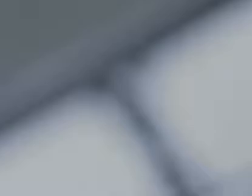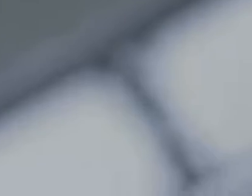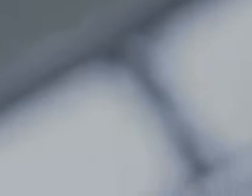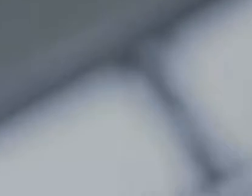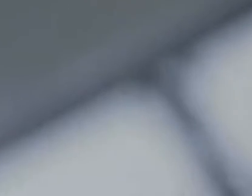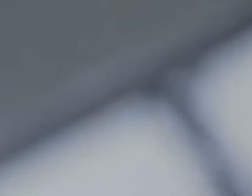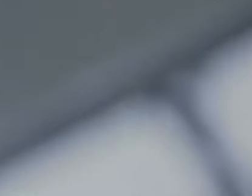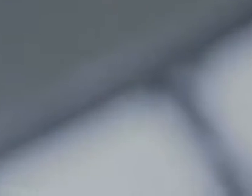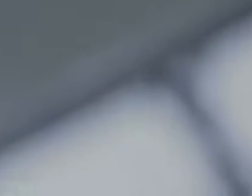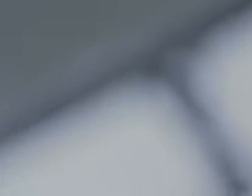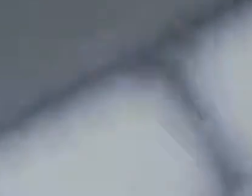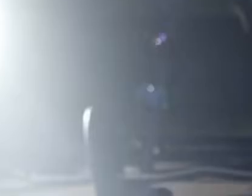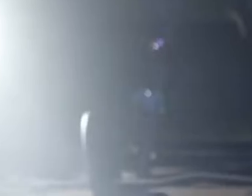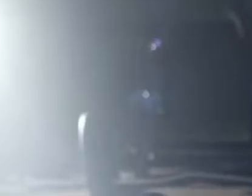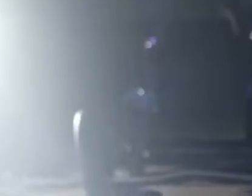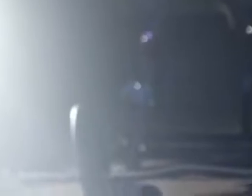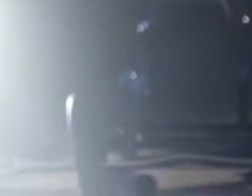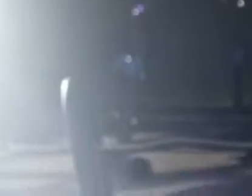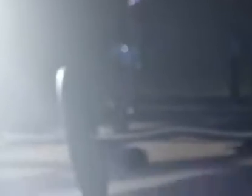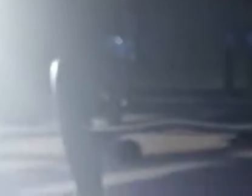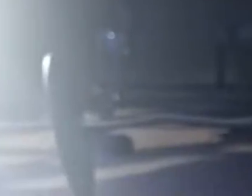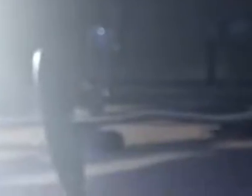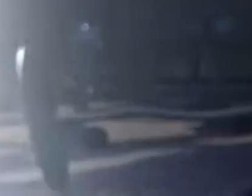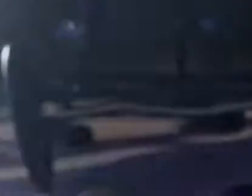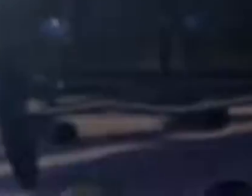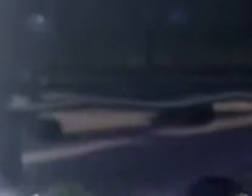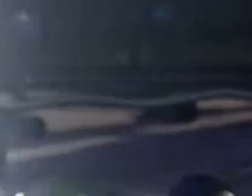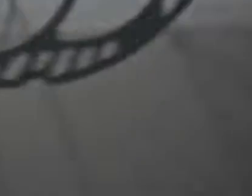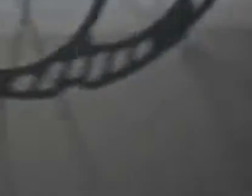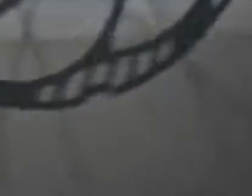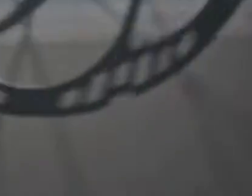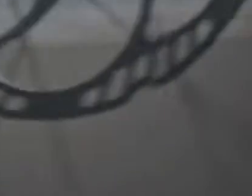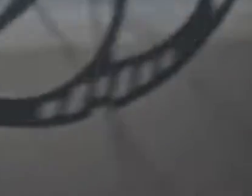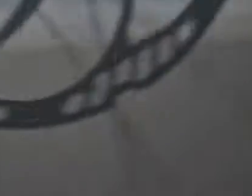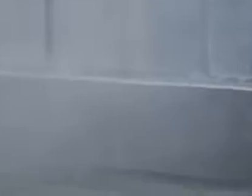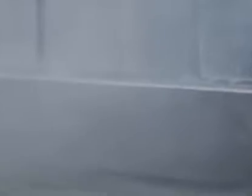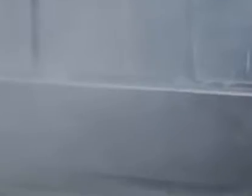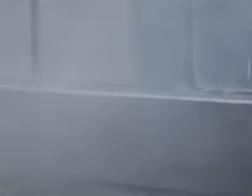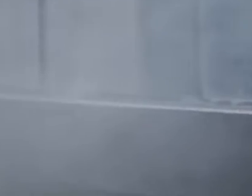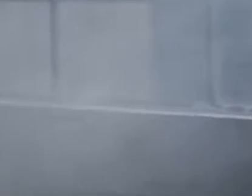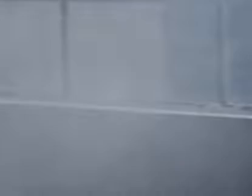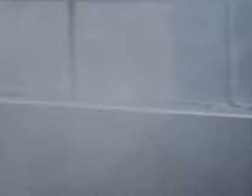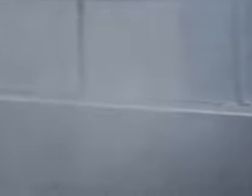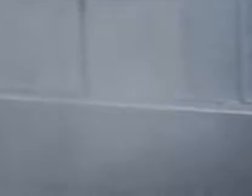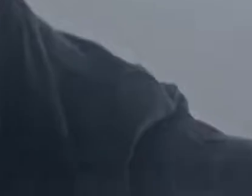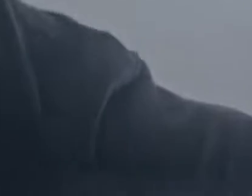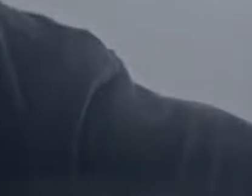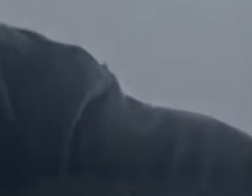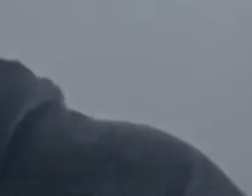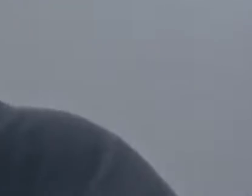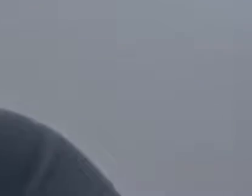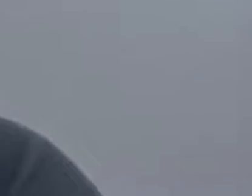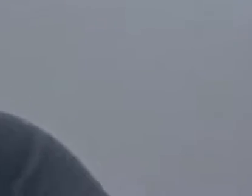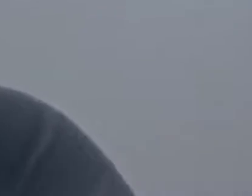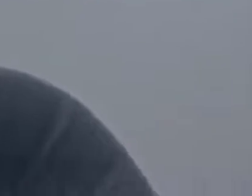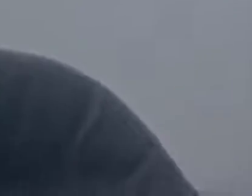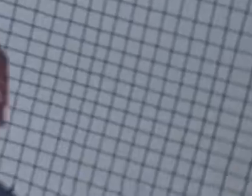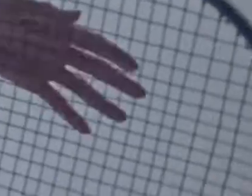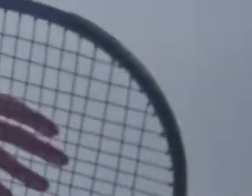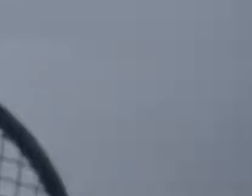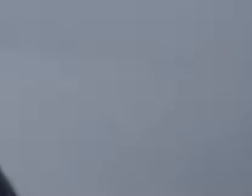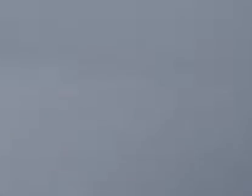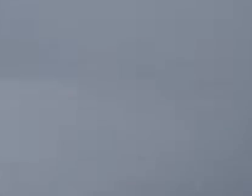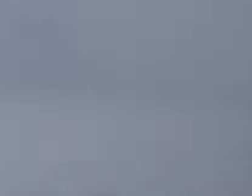Você não me conhece ainda, mas eu tenho grandes metas para você. Eu entendo de esporte.